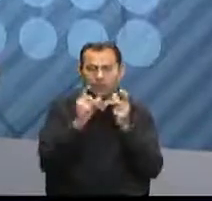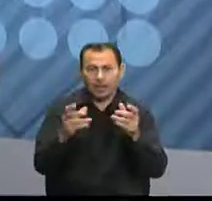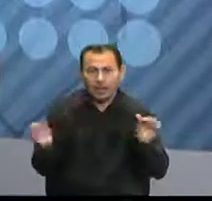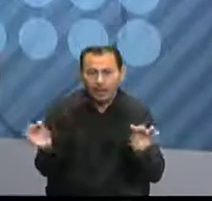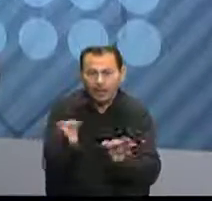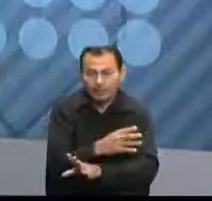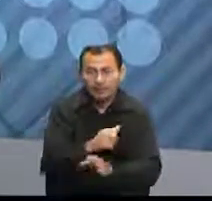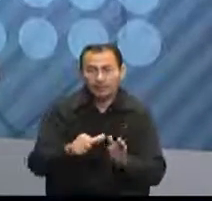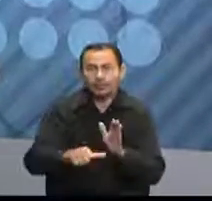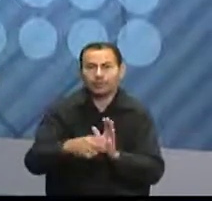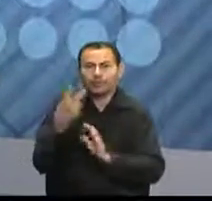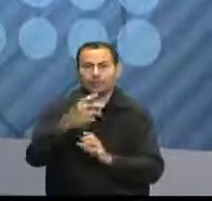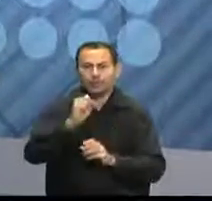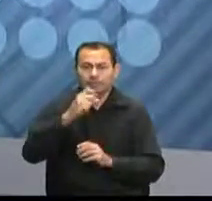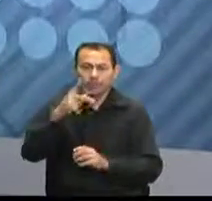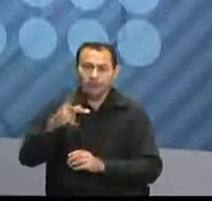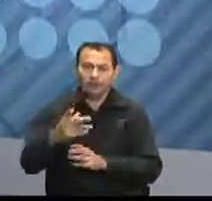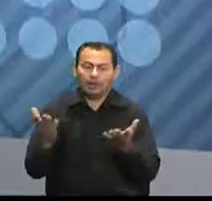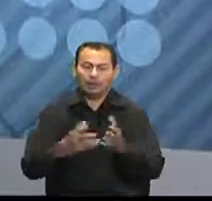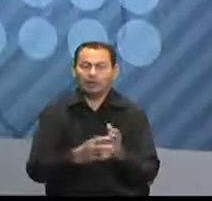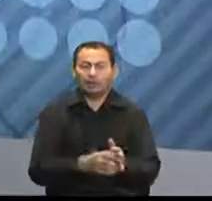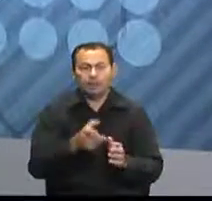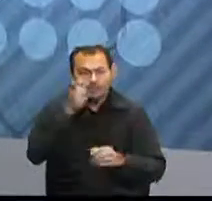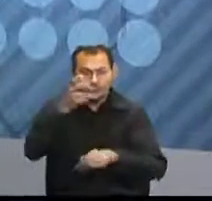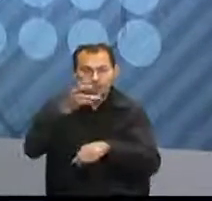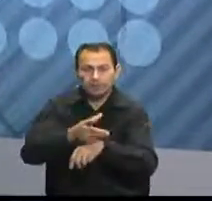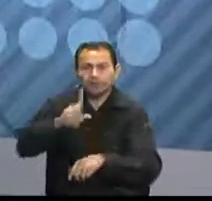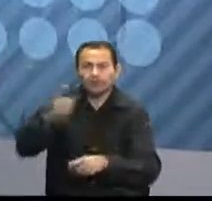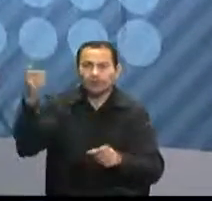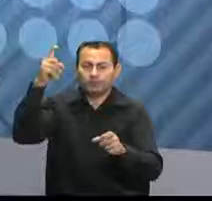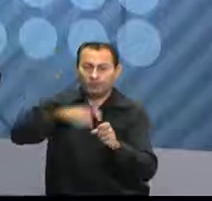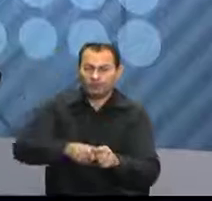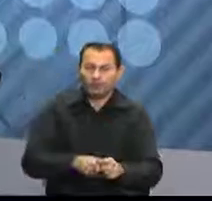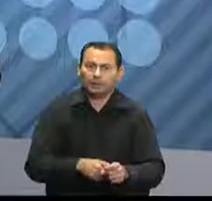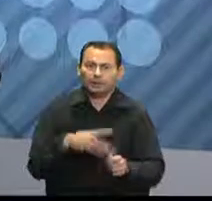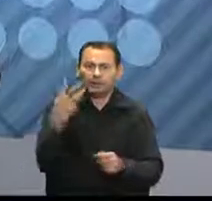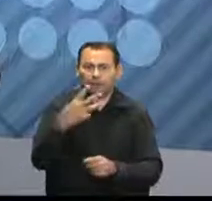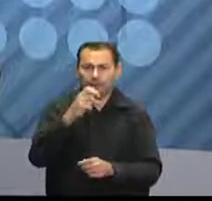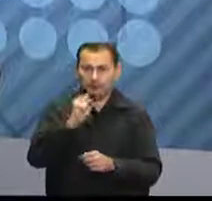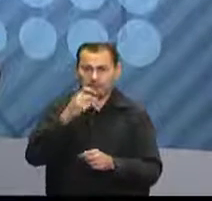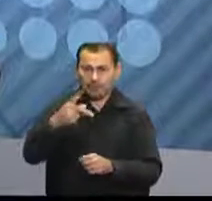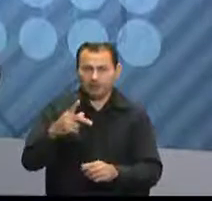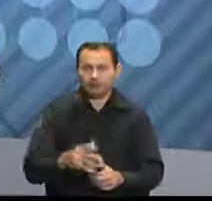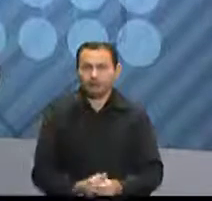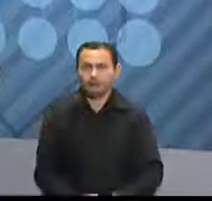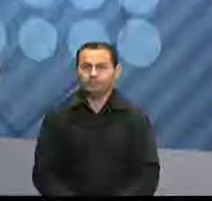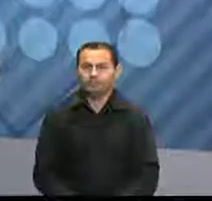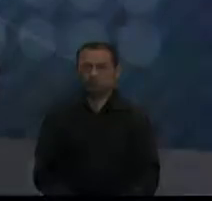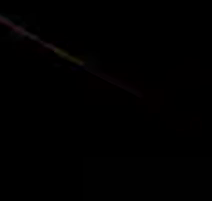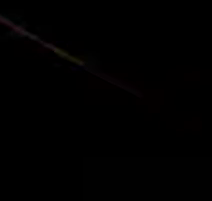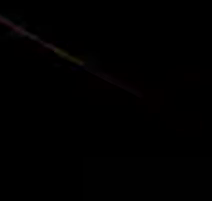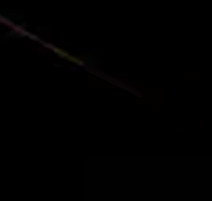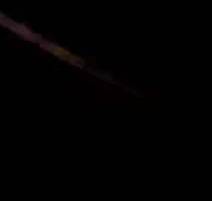terminamos a nossa segunda situação problema vamos um vídeo já daqui a pouco eu volto na terceira sp